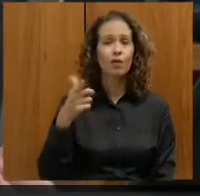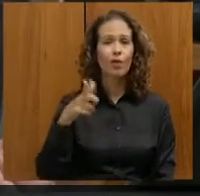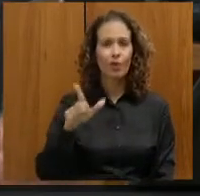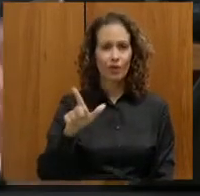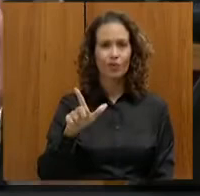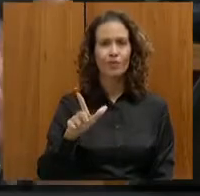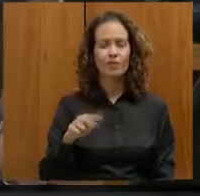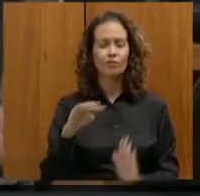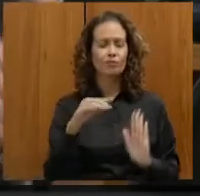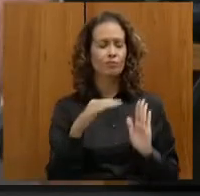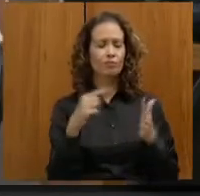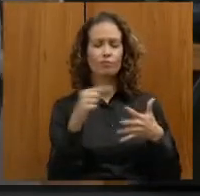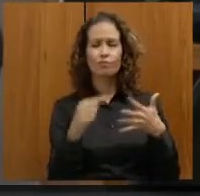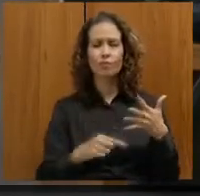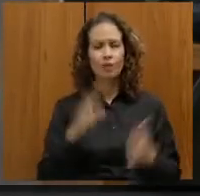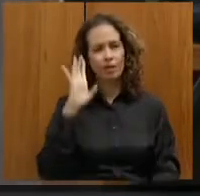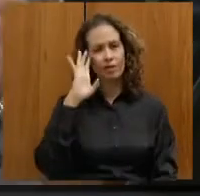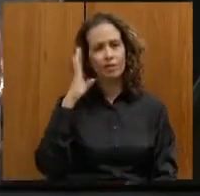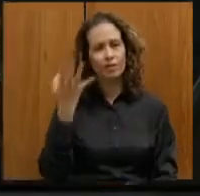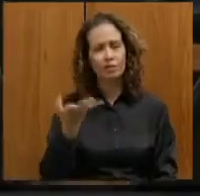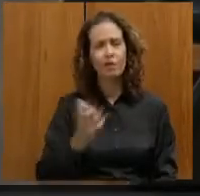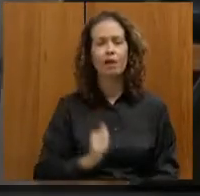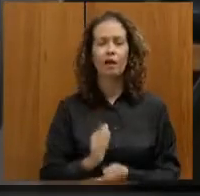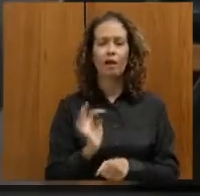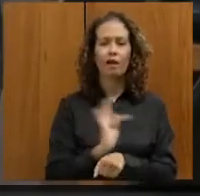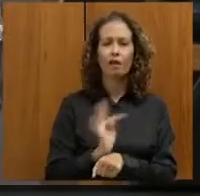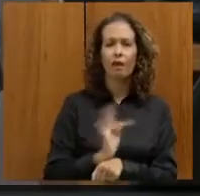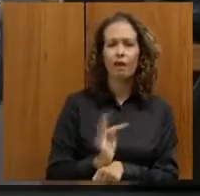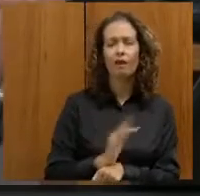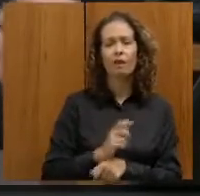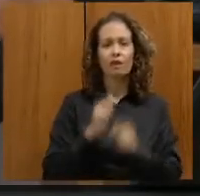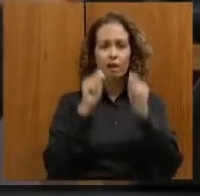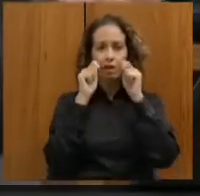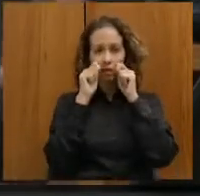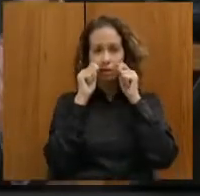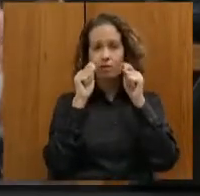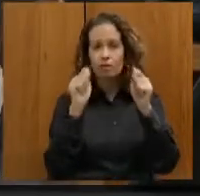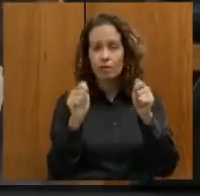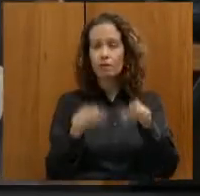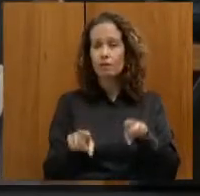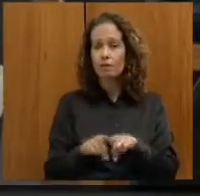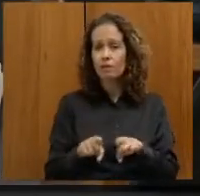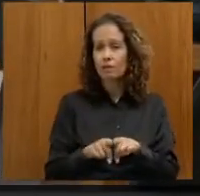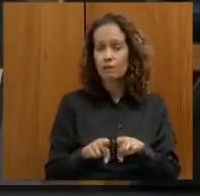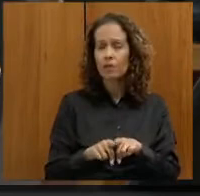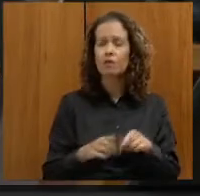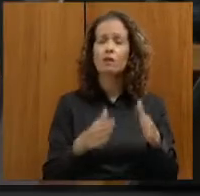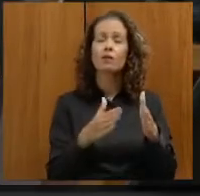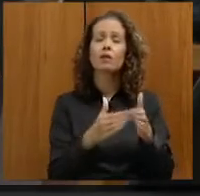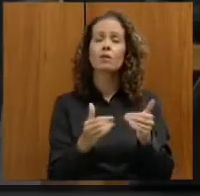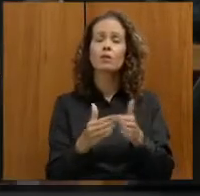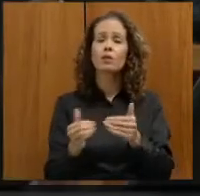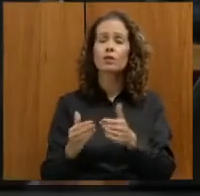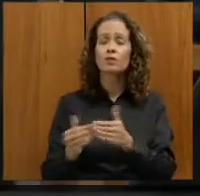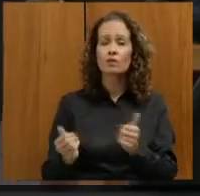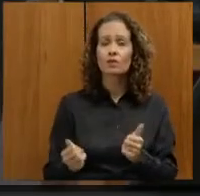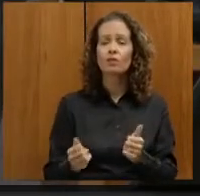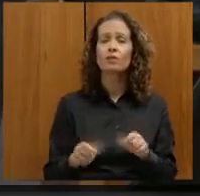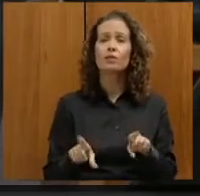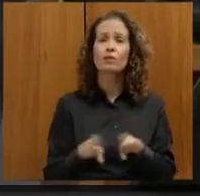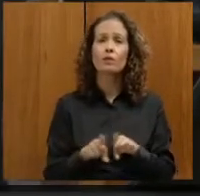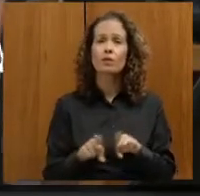a parte técnica parte de assessoria eu pedi bastante para que fosse é bastante